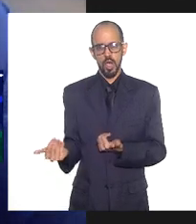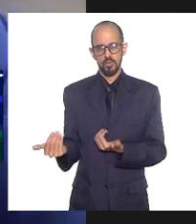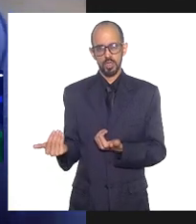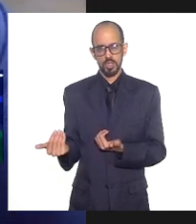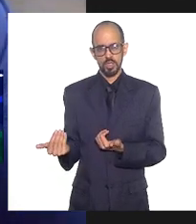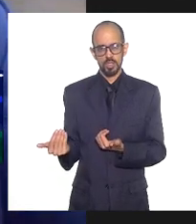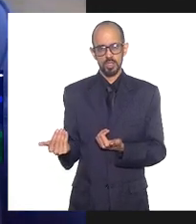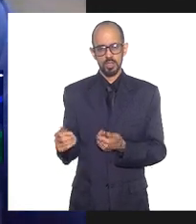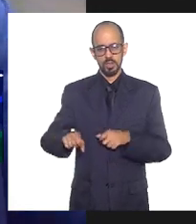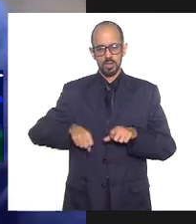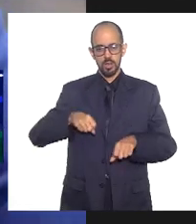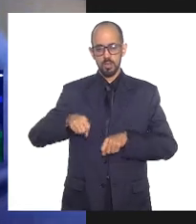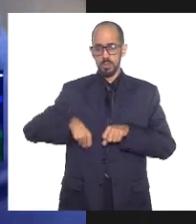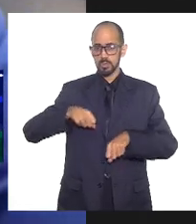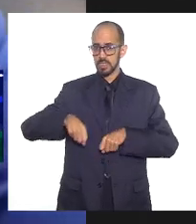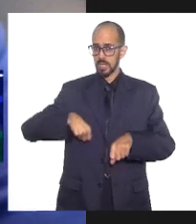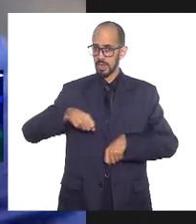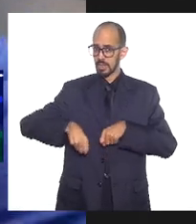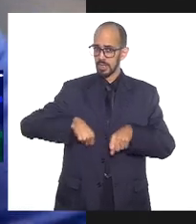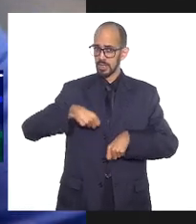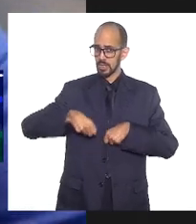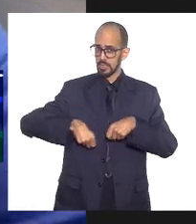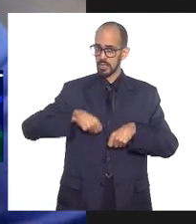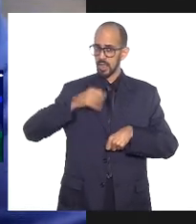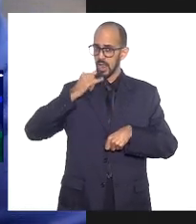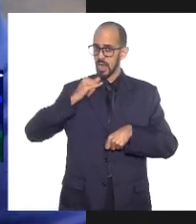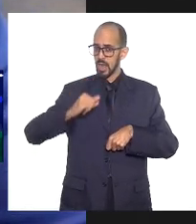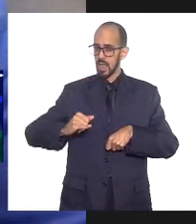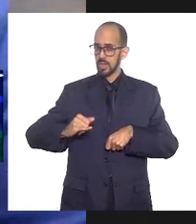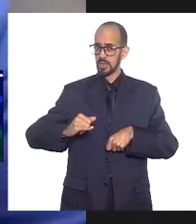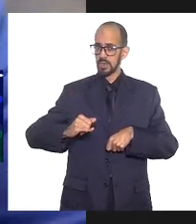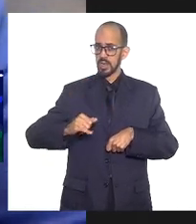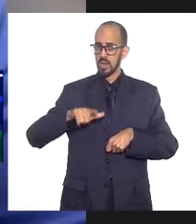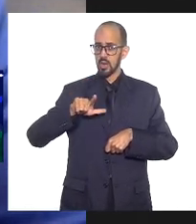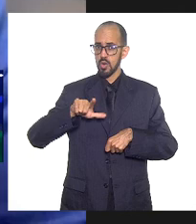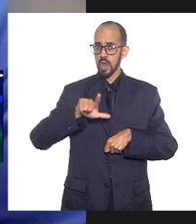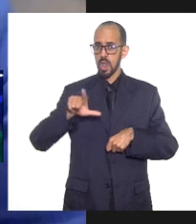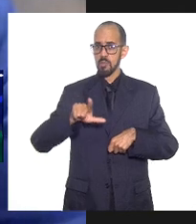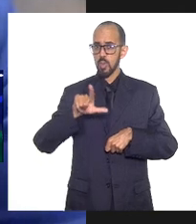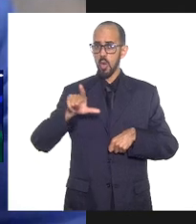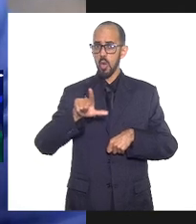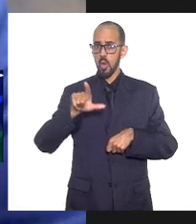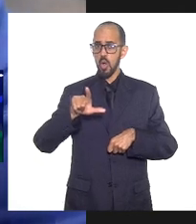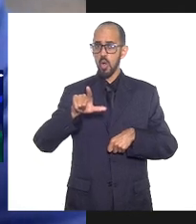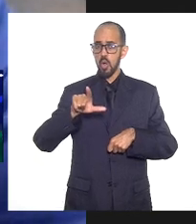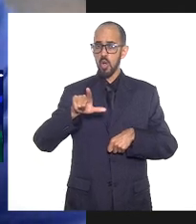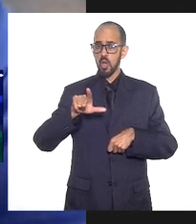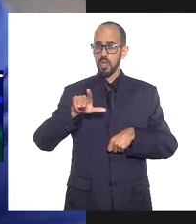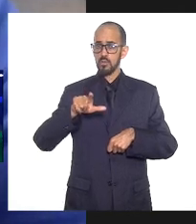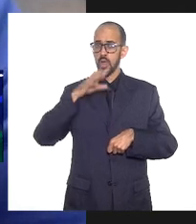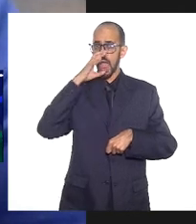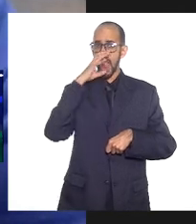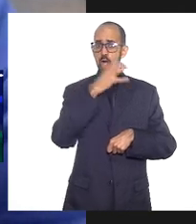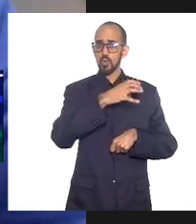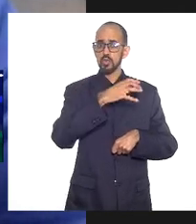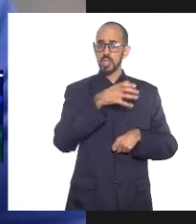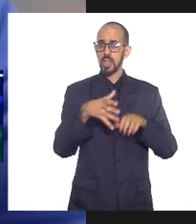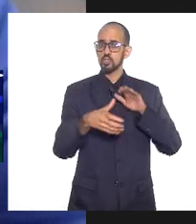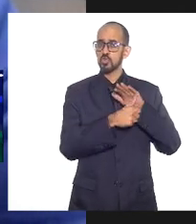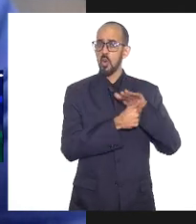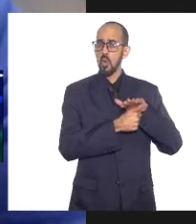uma bicicletinha elétrica no Leblon, julgado e acusado de roubo por uma